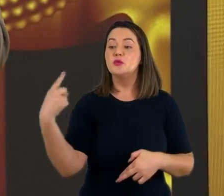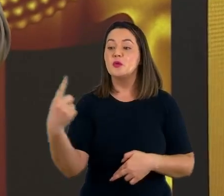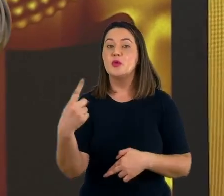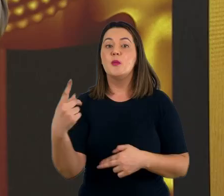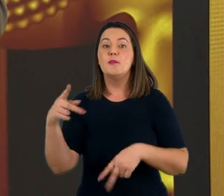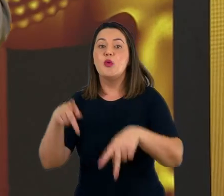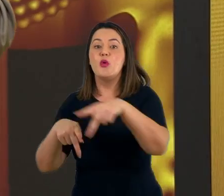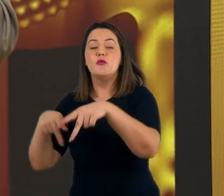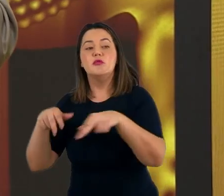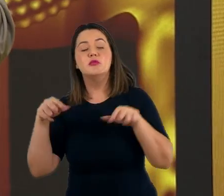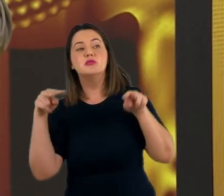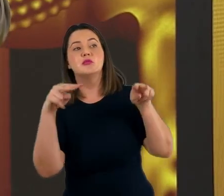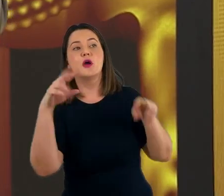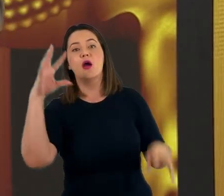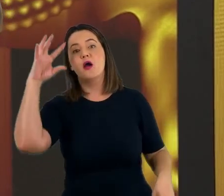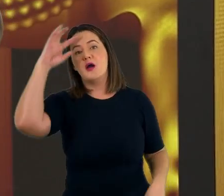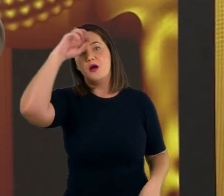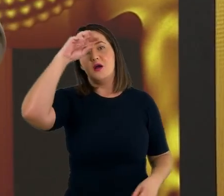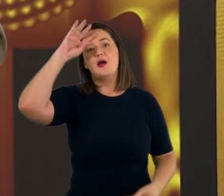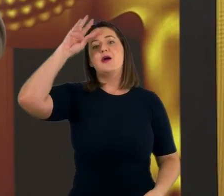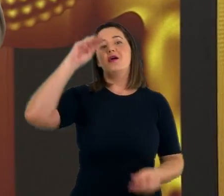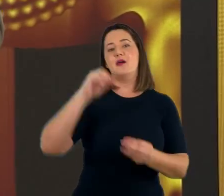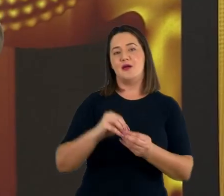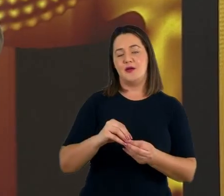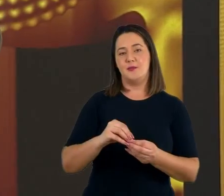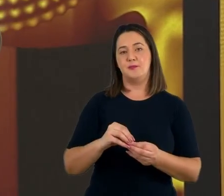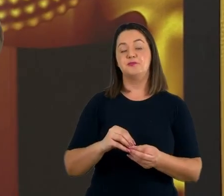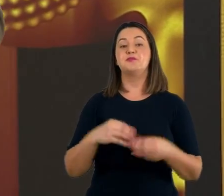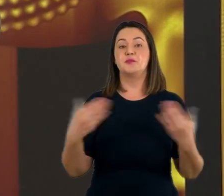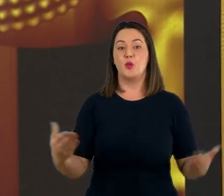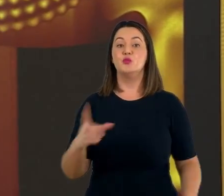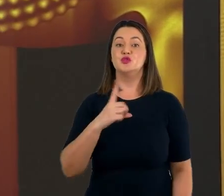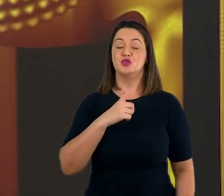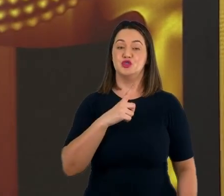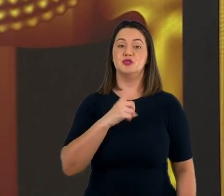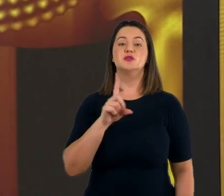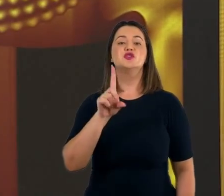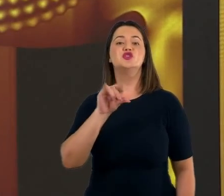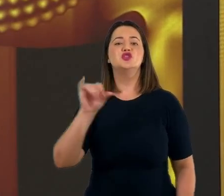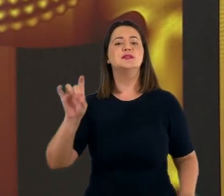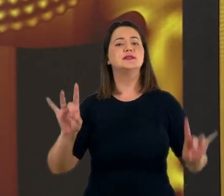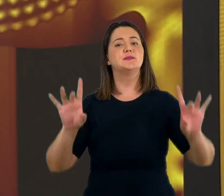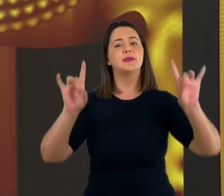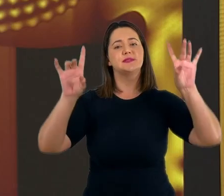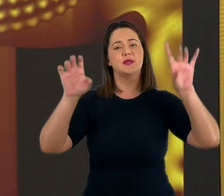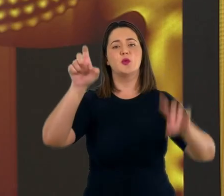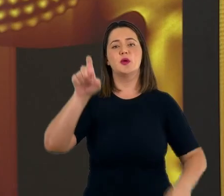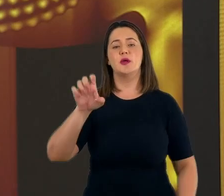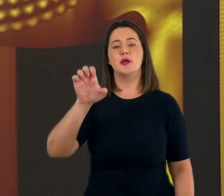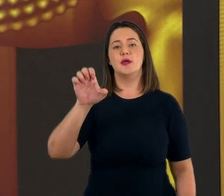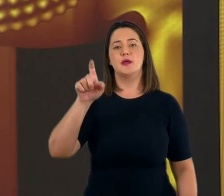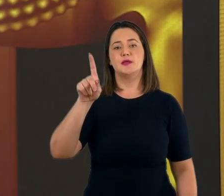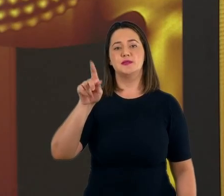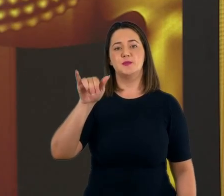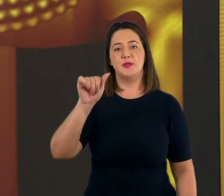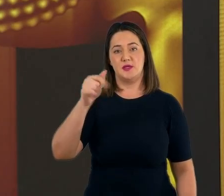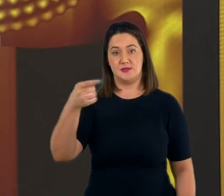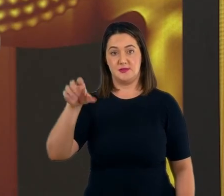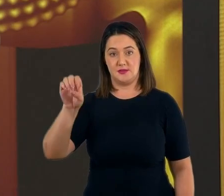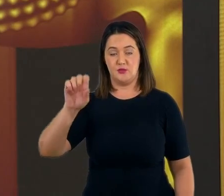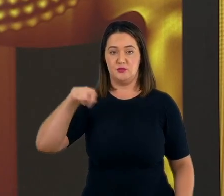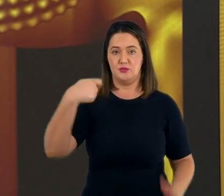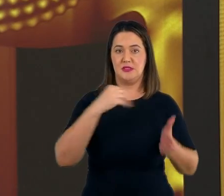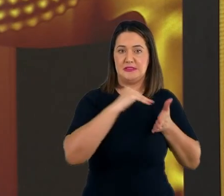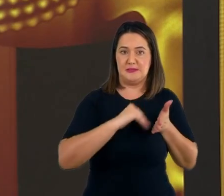ao chamado Dia do Perdão ou Dia da Expiação. Neste dia, todos os pecados confessados ficavam